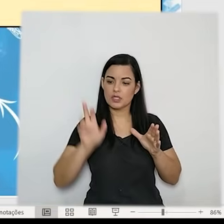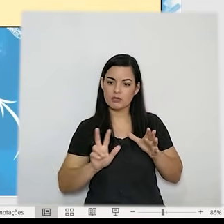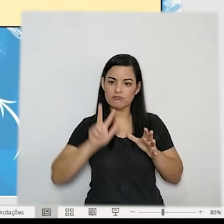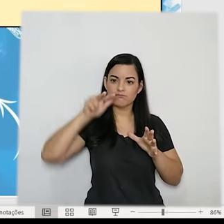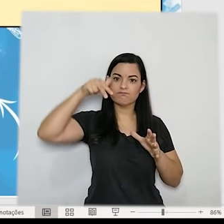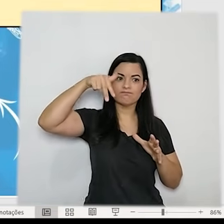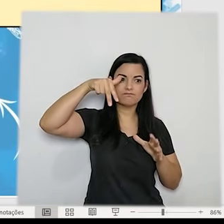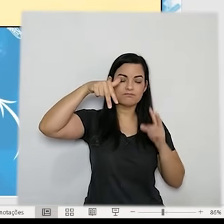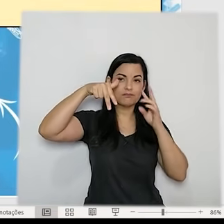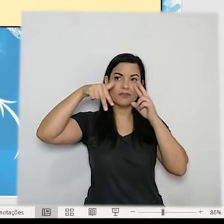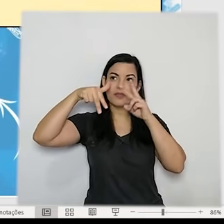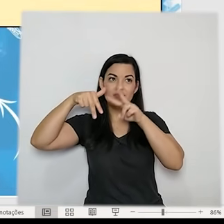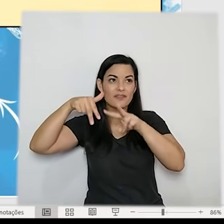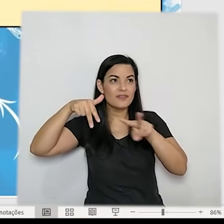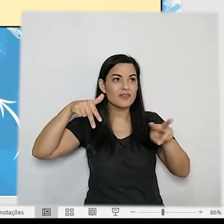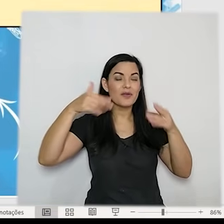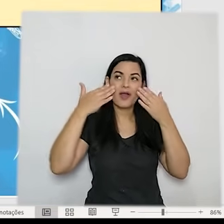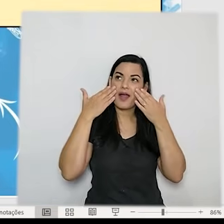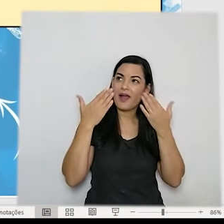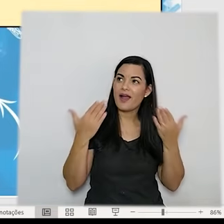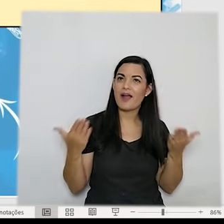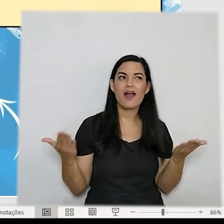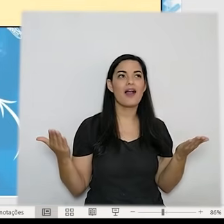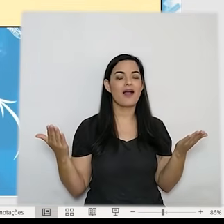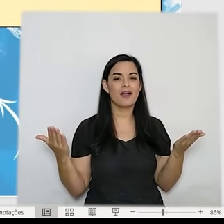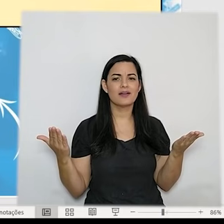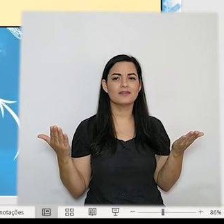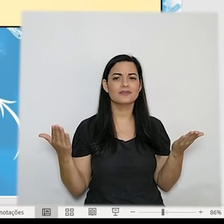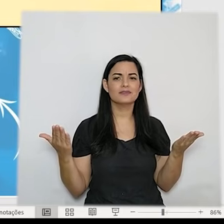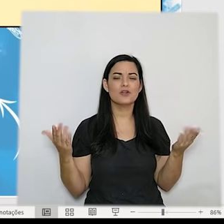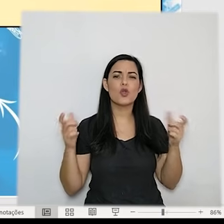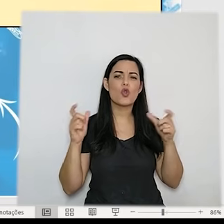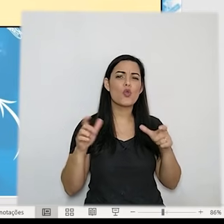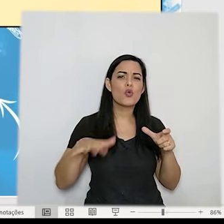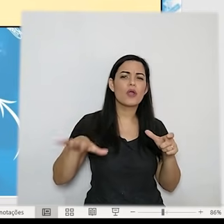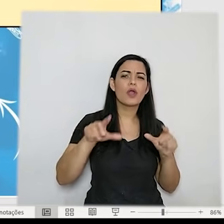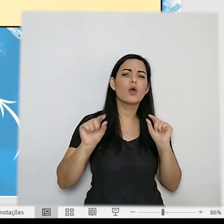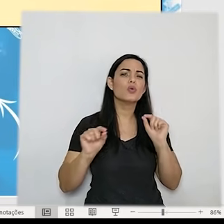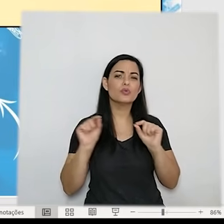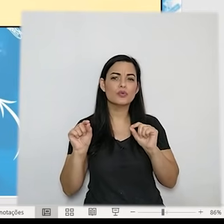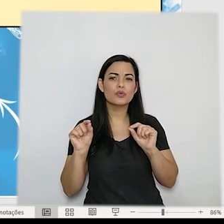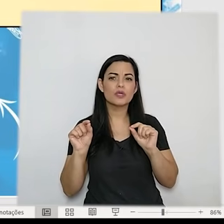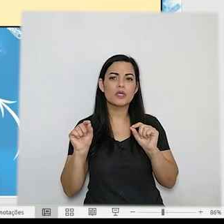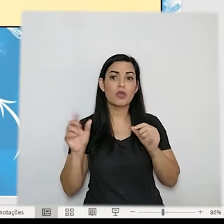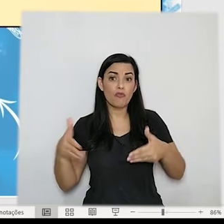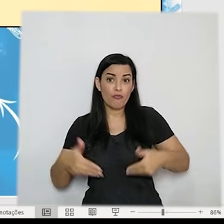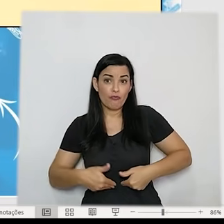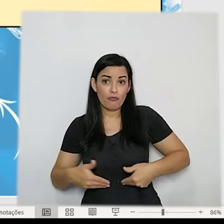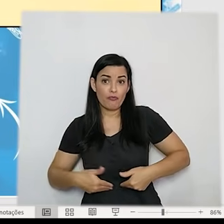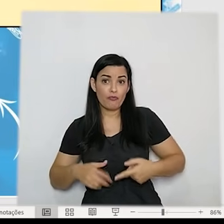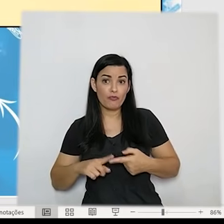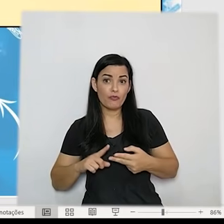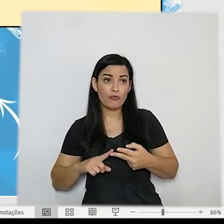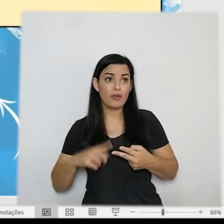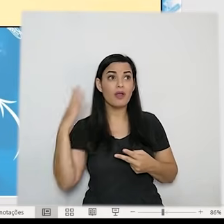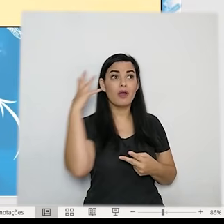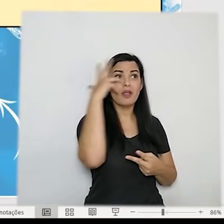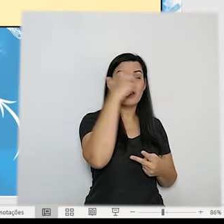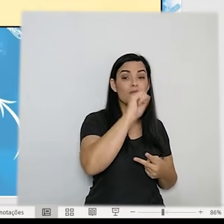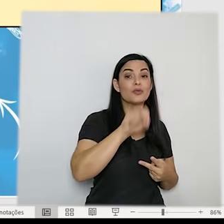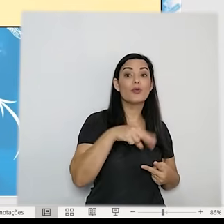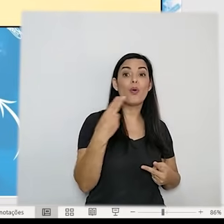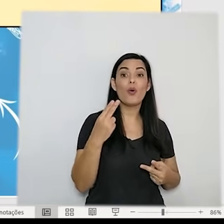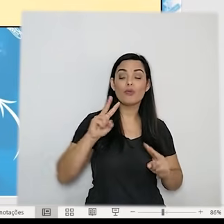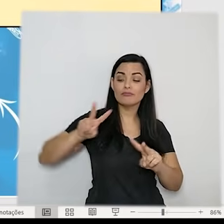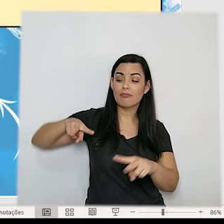apreciou a paisagem. Essa paisagem era o quê? Faminta, linda ou enamorada?